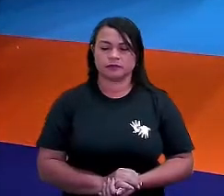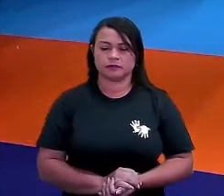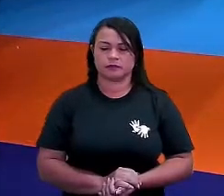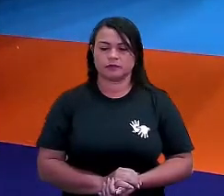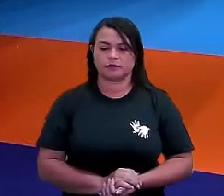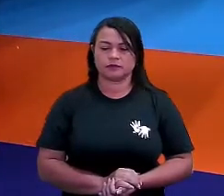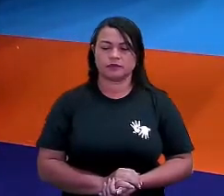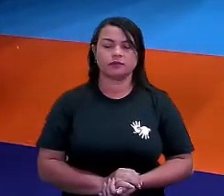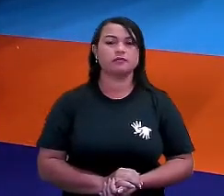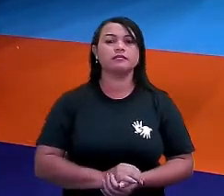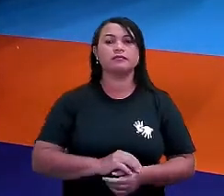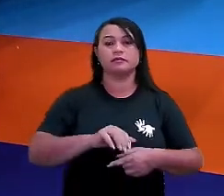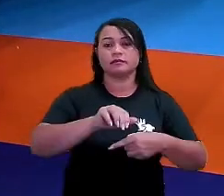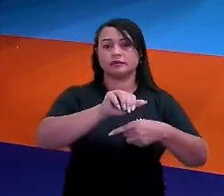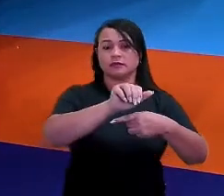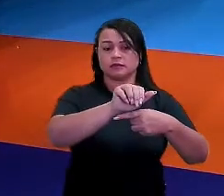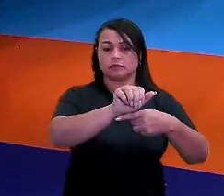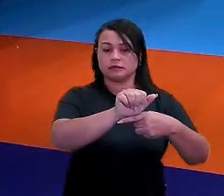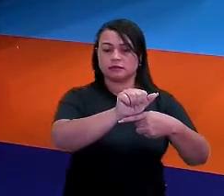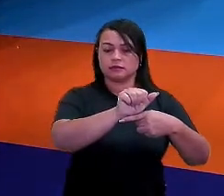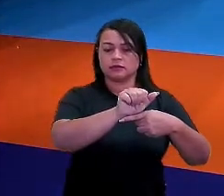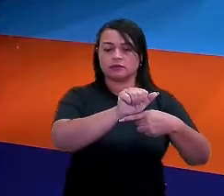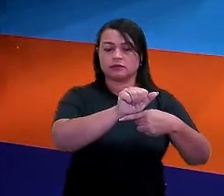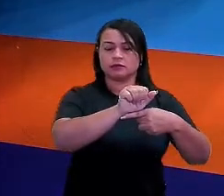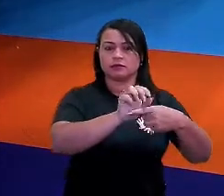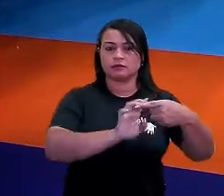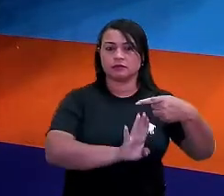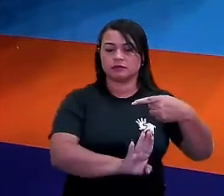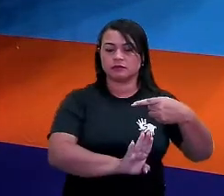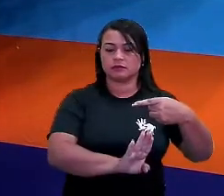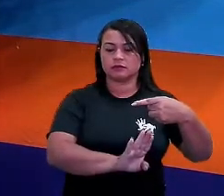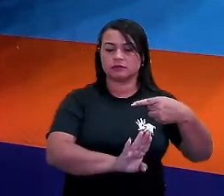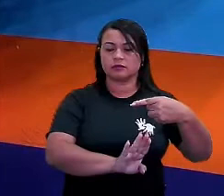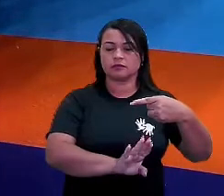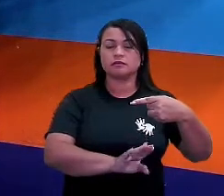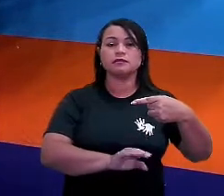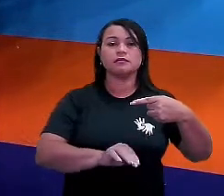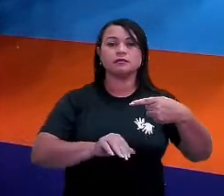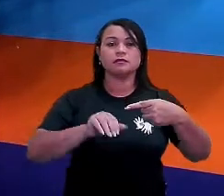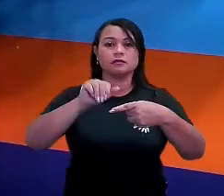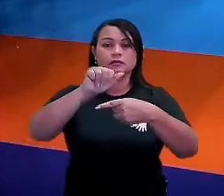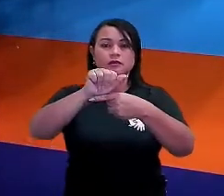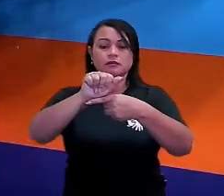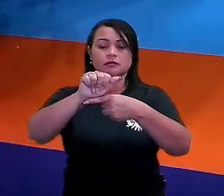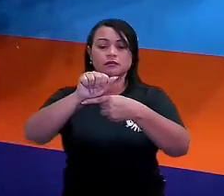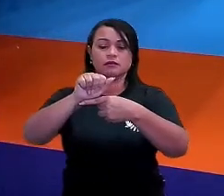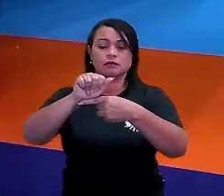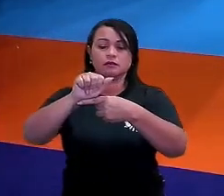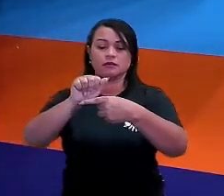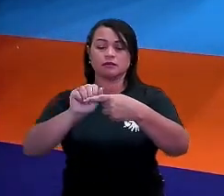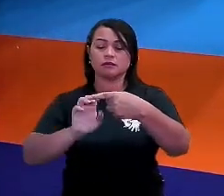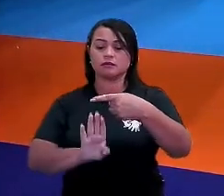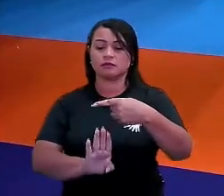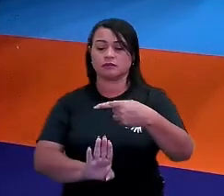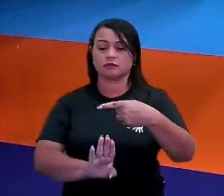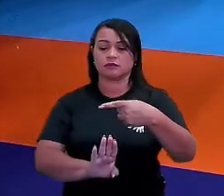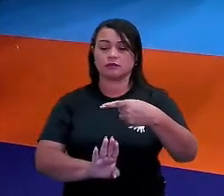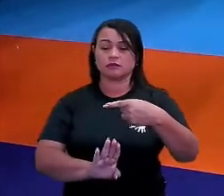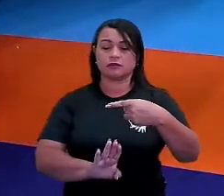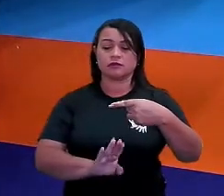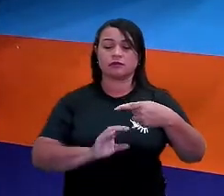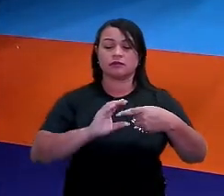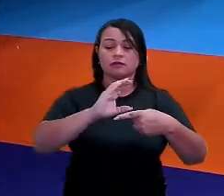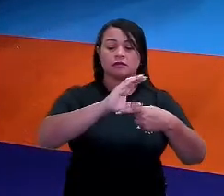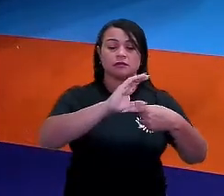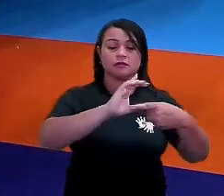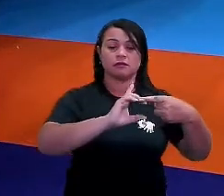Eu vou pegar essa primeira fração, A sobre B, e vou repetir ela normalmente, eu vou manter ela normalmente. E a